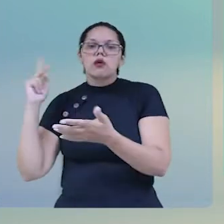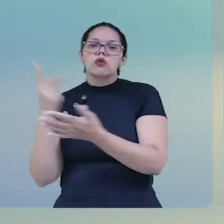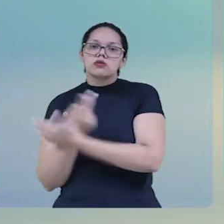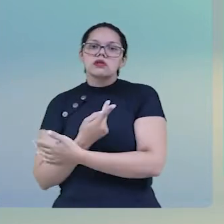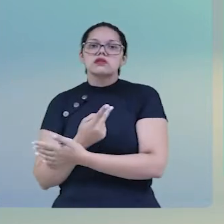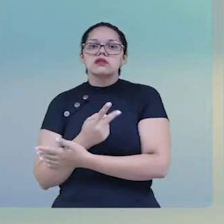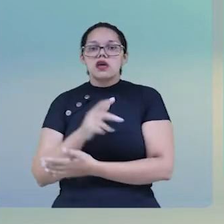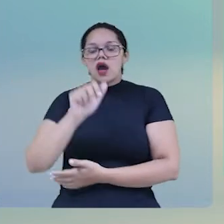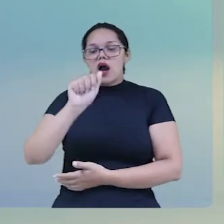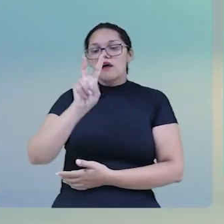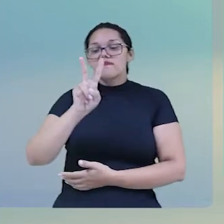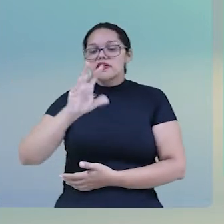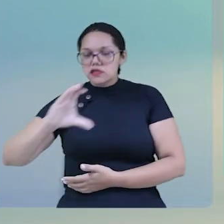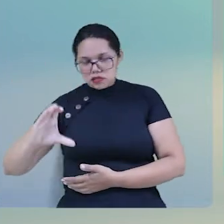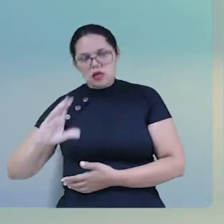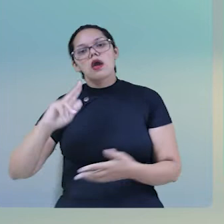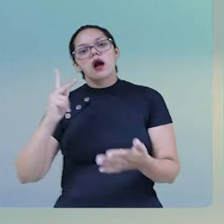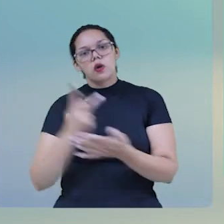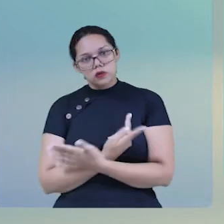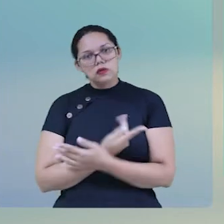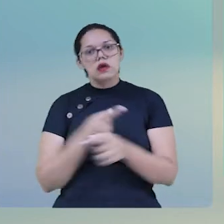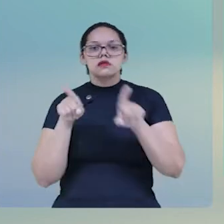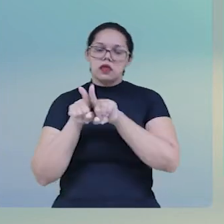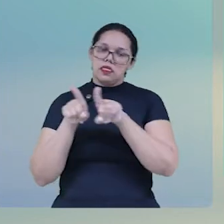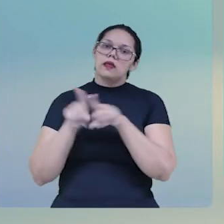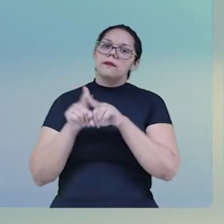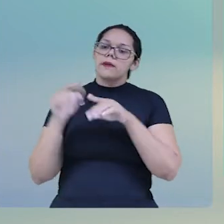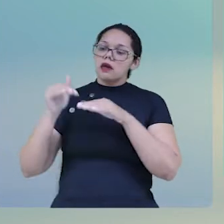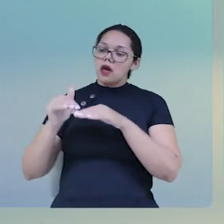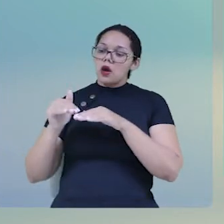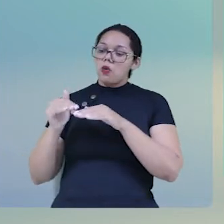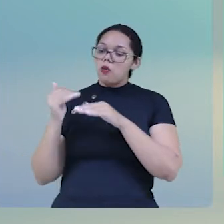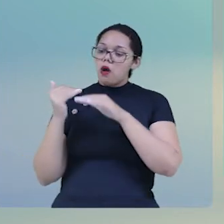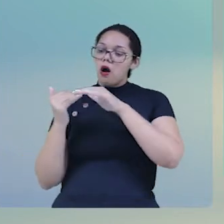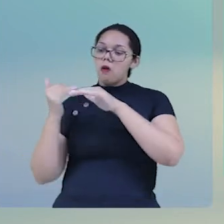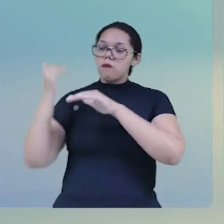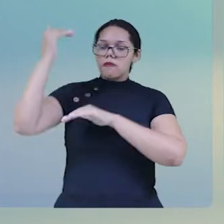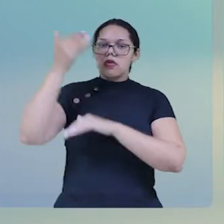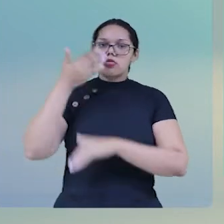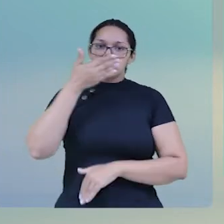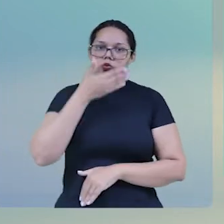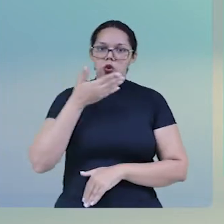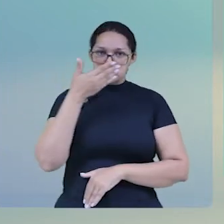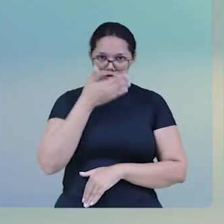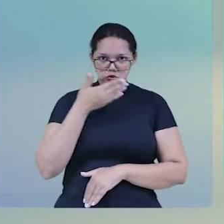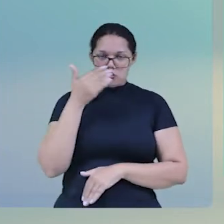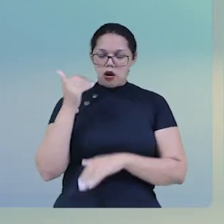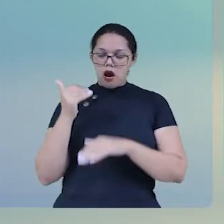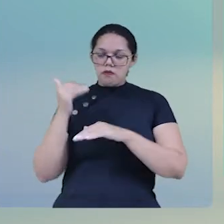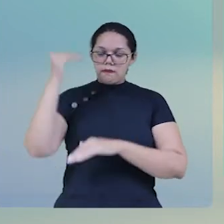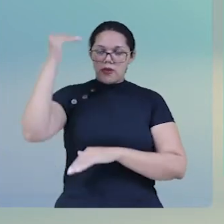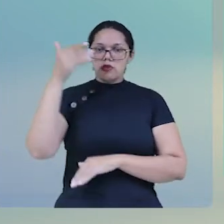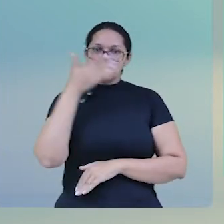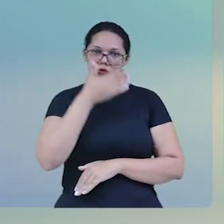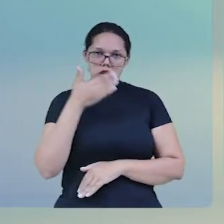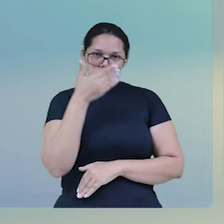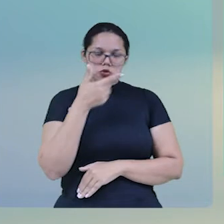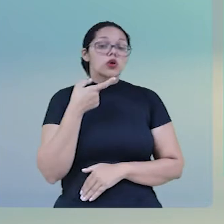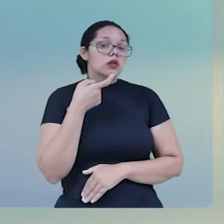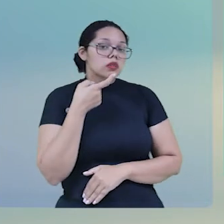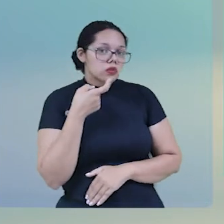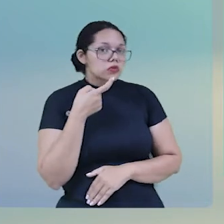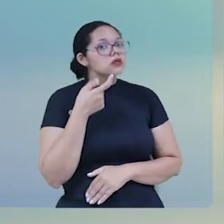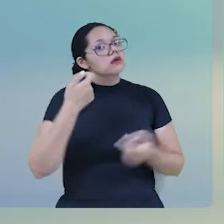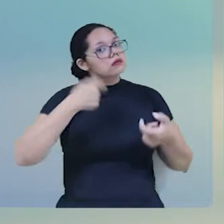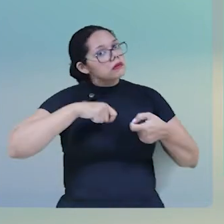devido à hiperglicemia, que é o aumento da taxa de açúcar no sangue, ok?